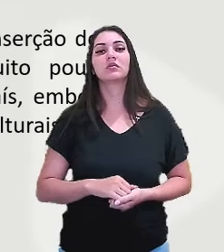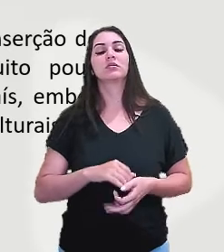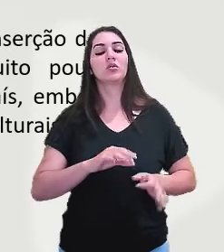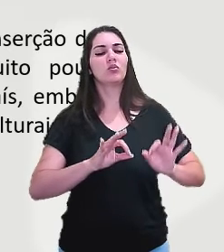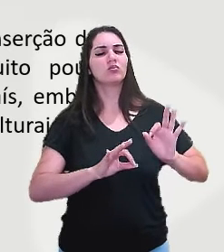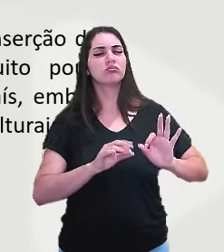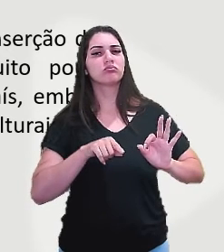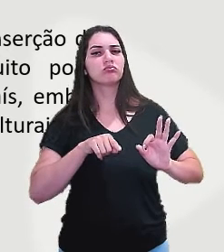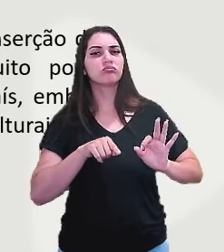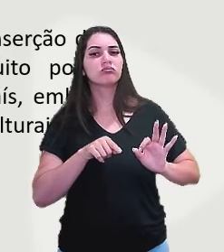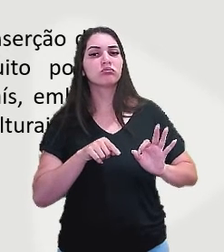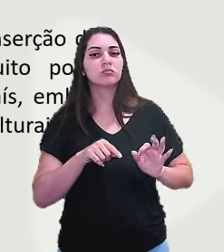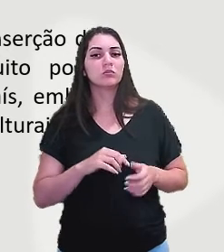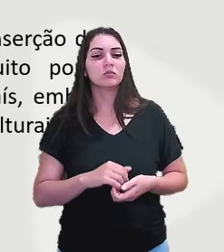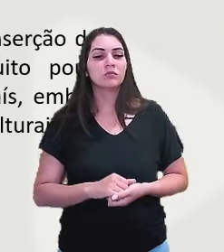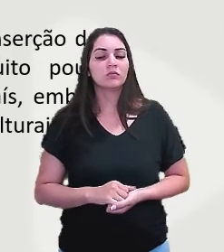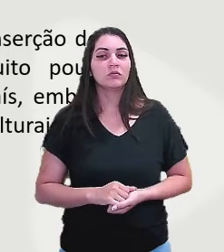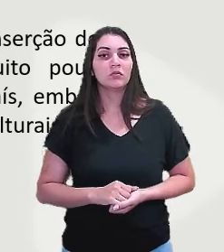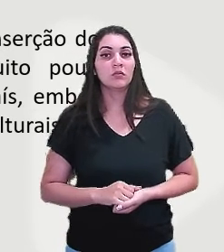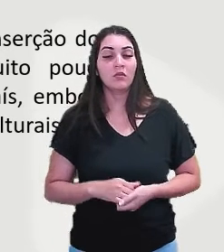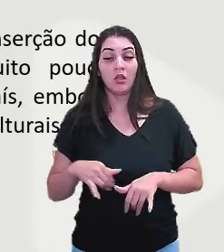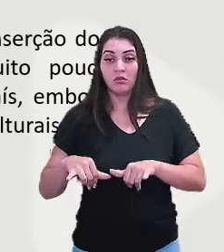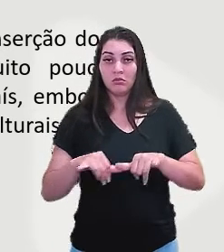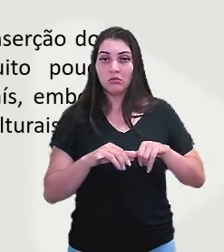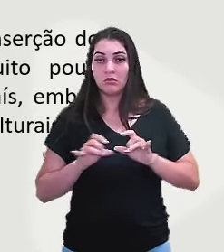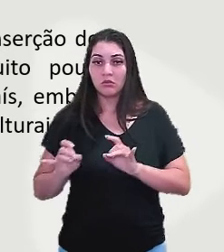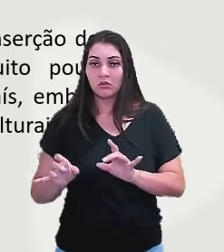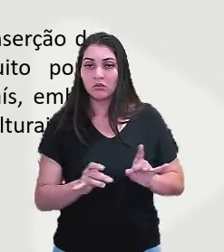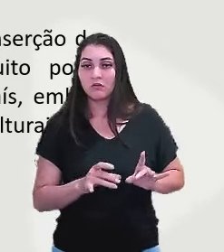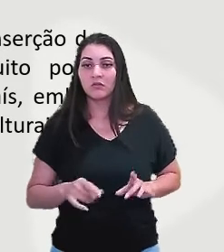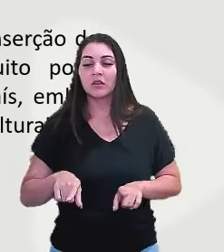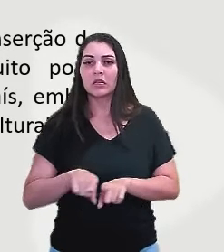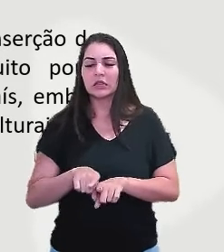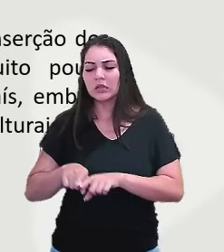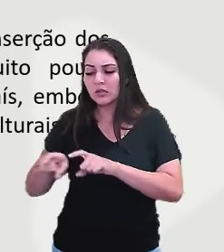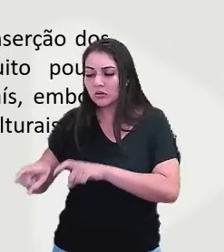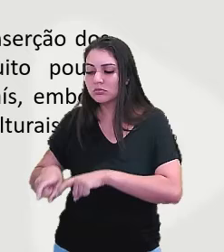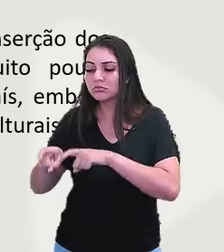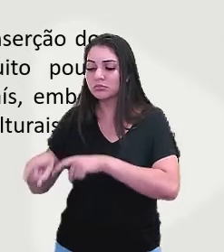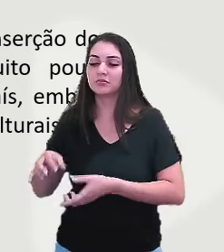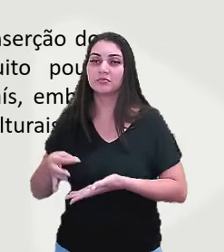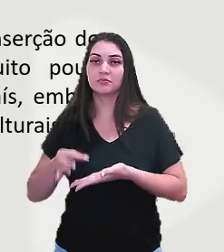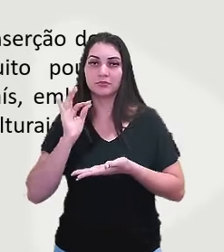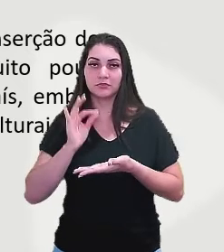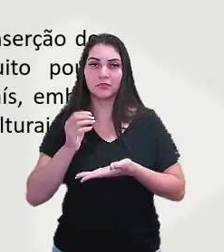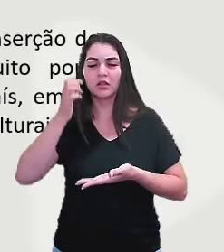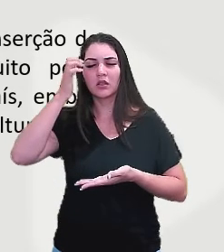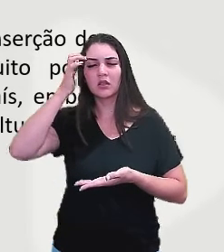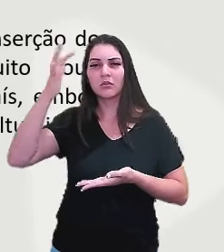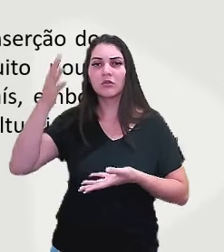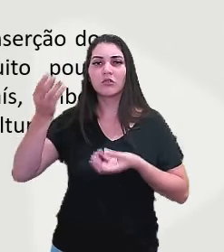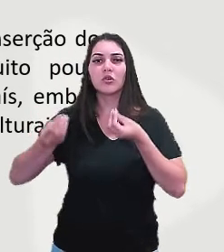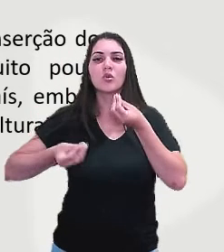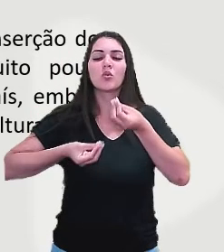sistema de comercialização e de cultivo do café. Imaginem